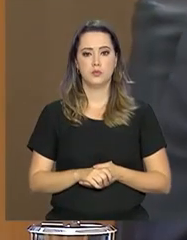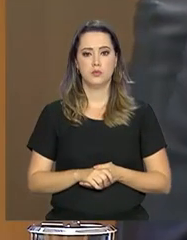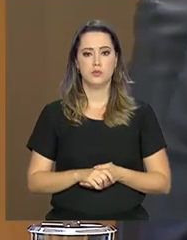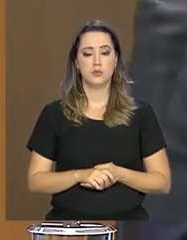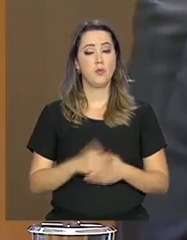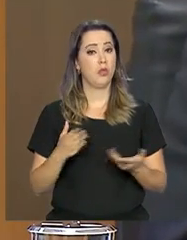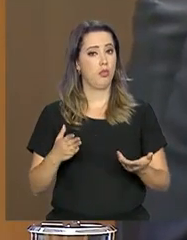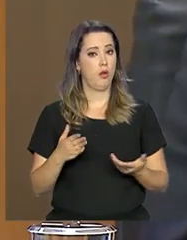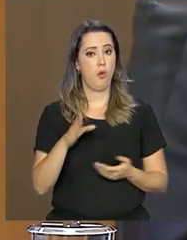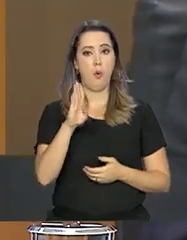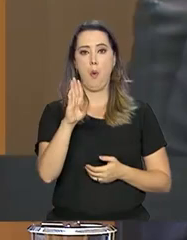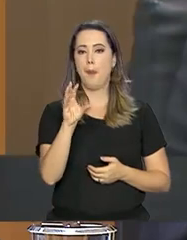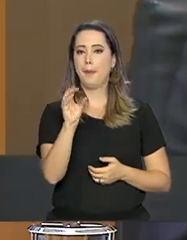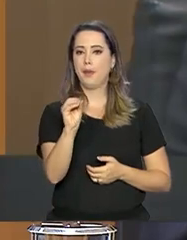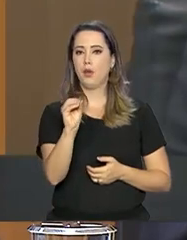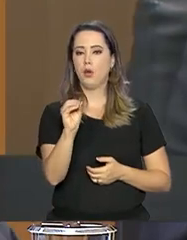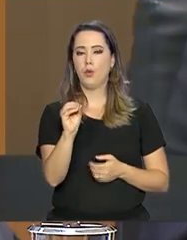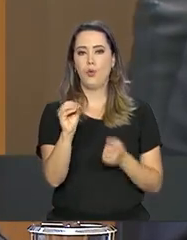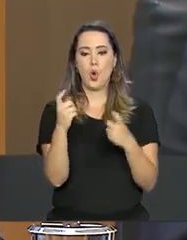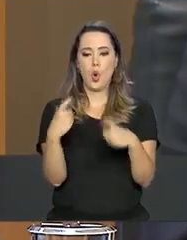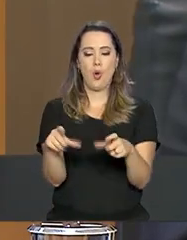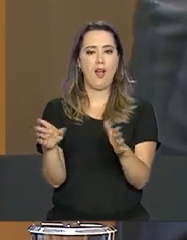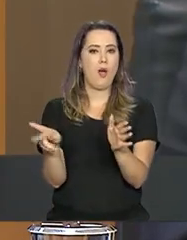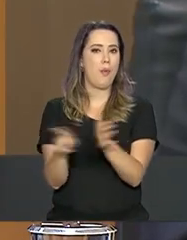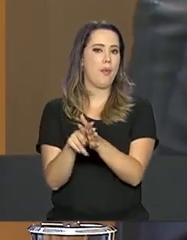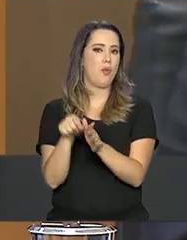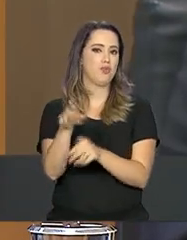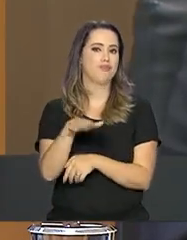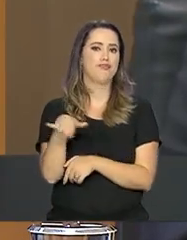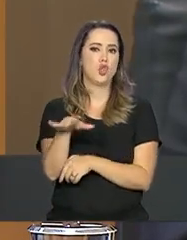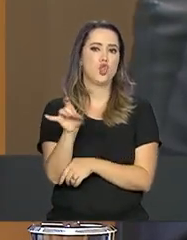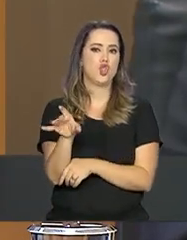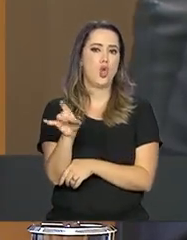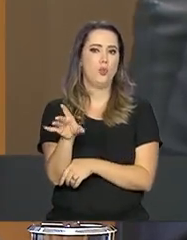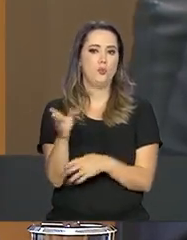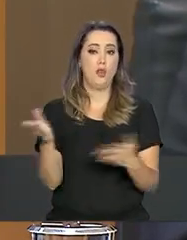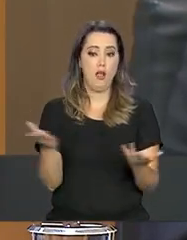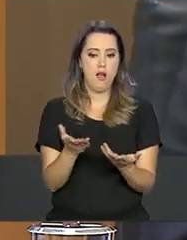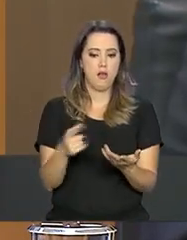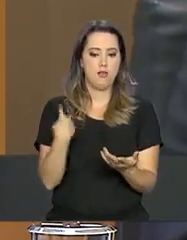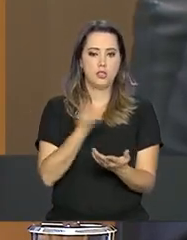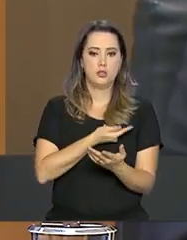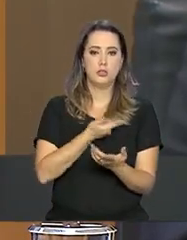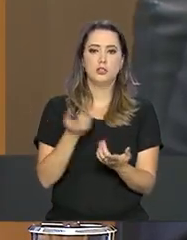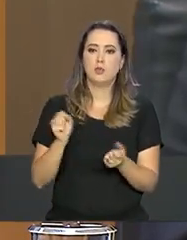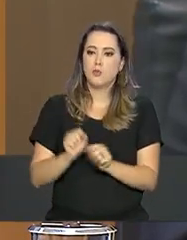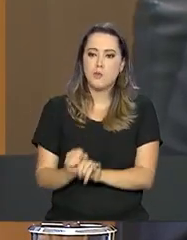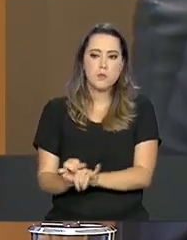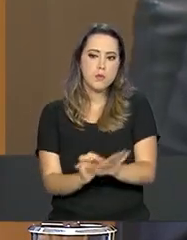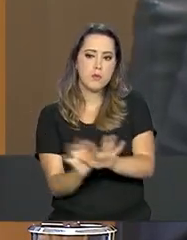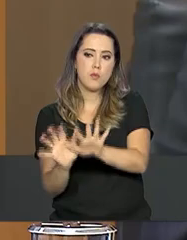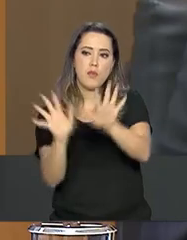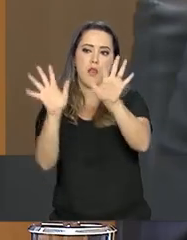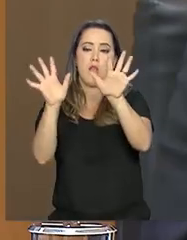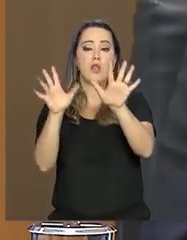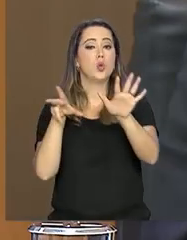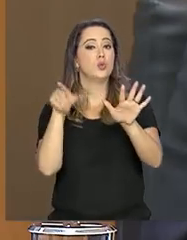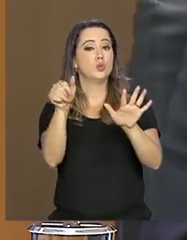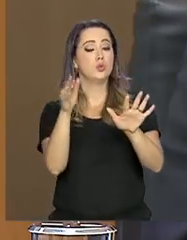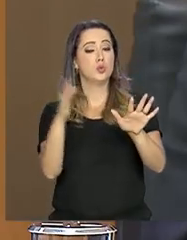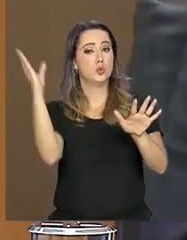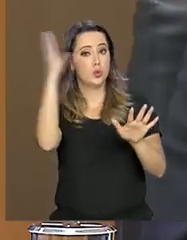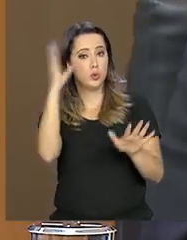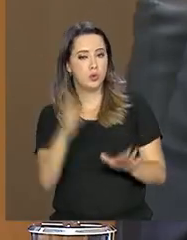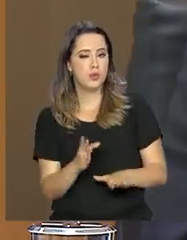borges eles eram realizados no âmbito do estava agora nós estamos implantando um sistema que torna